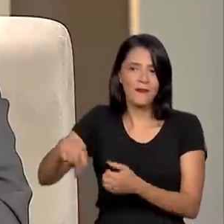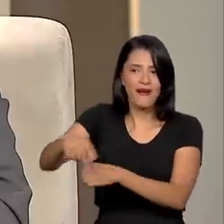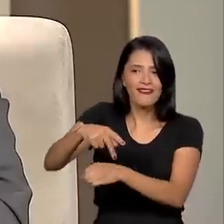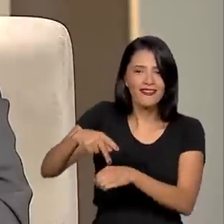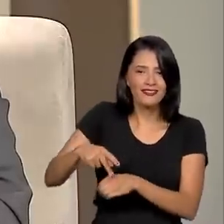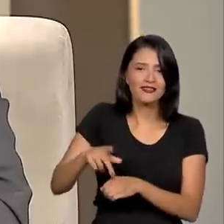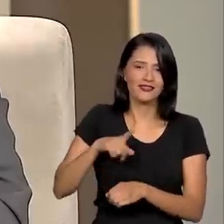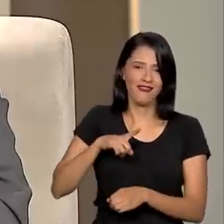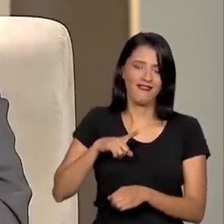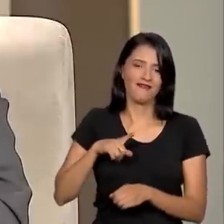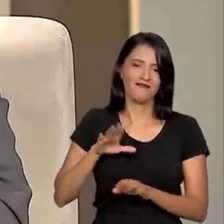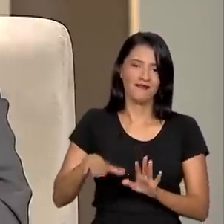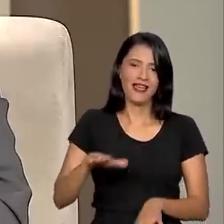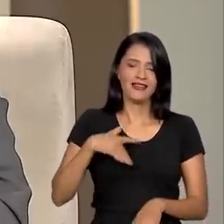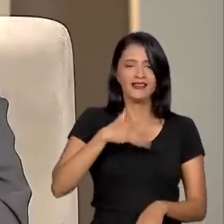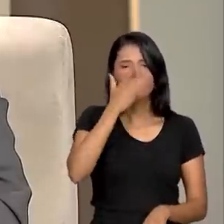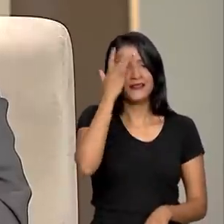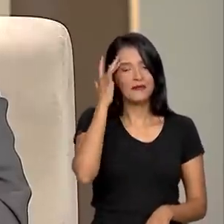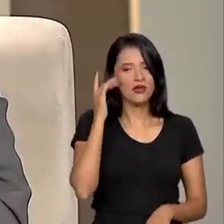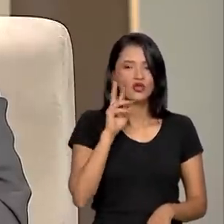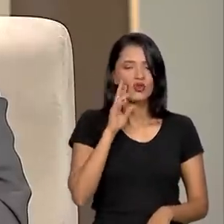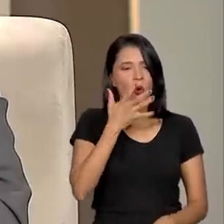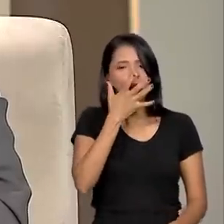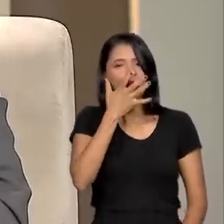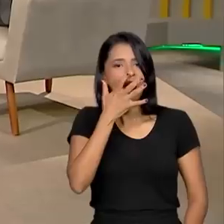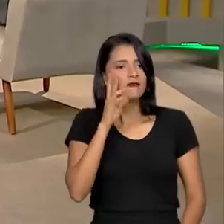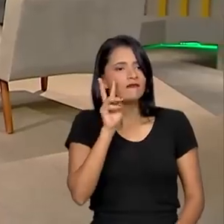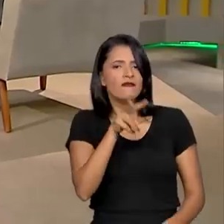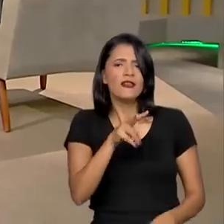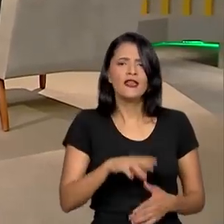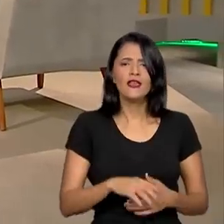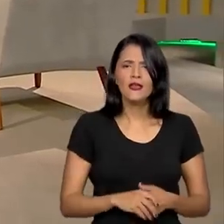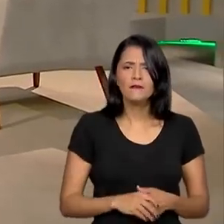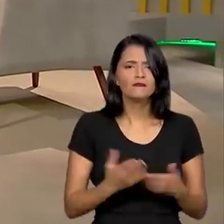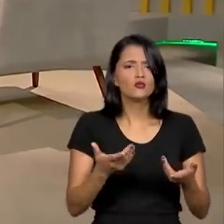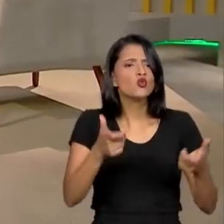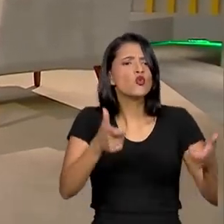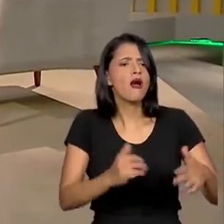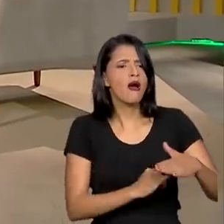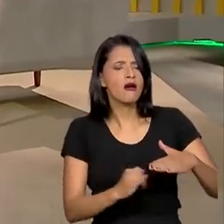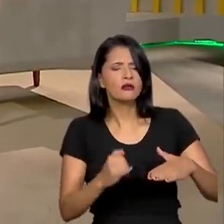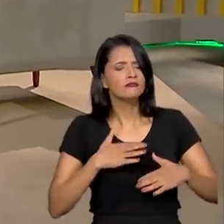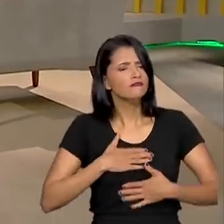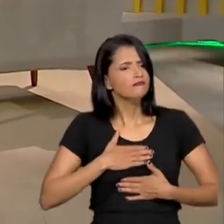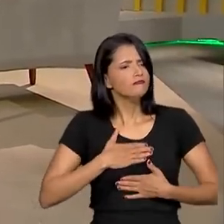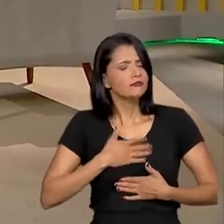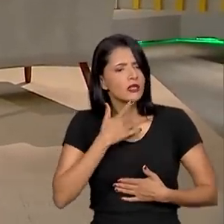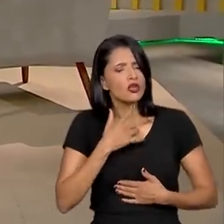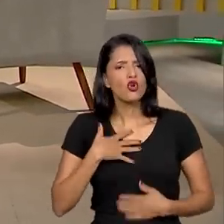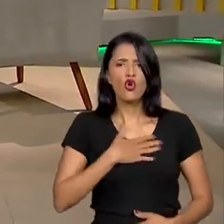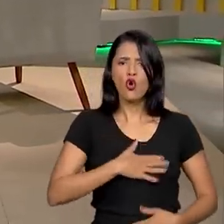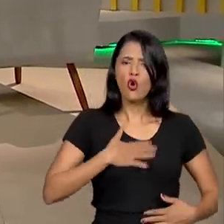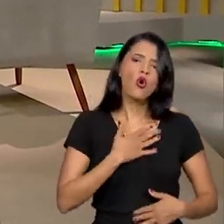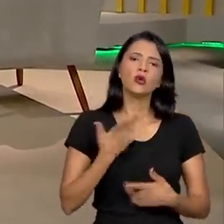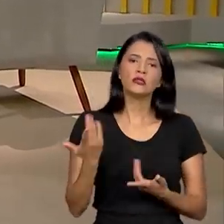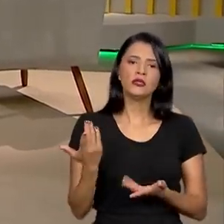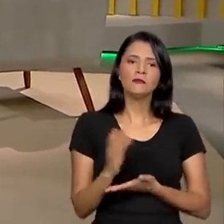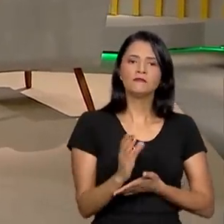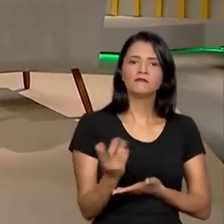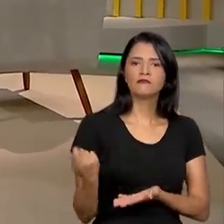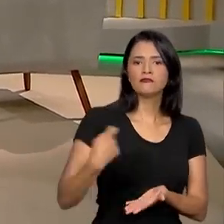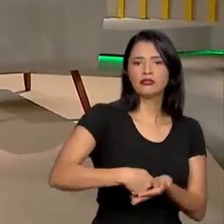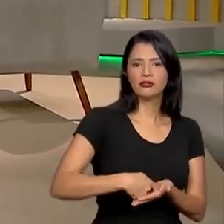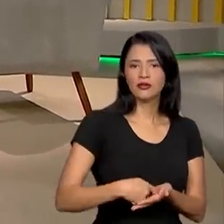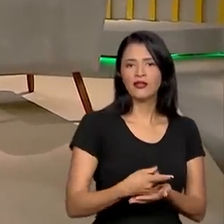As pessoas muitas vezes se apaixonam por uma determinada instituição e deixam fortunas,